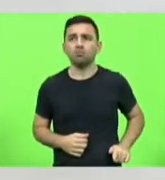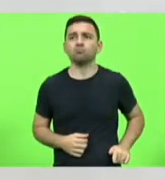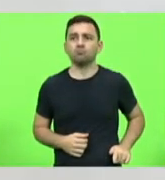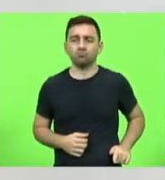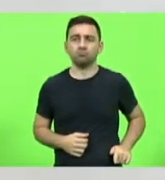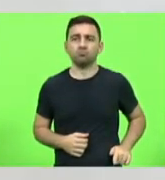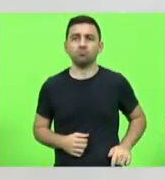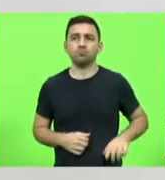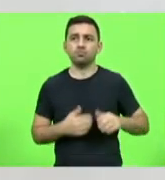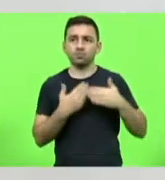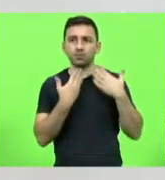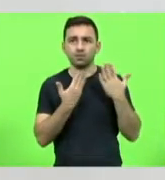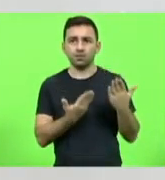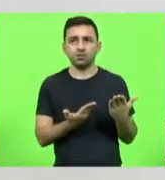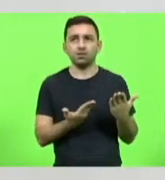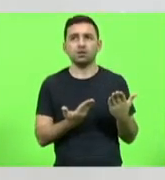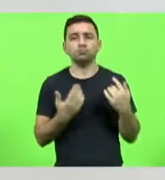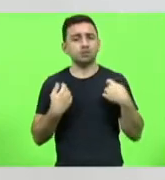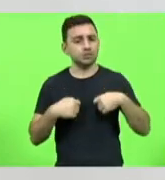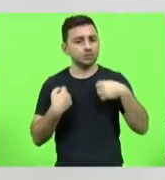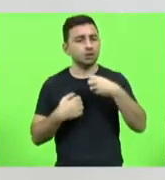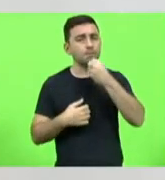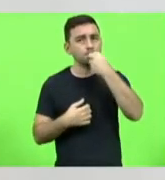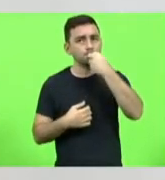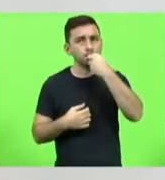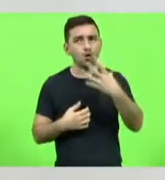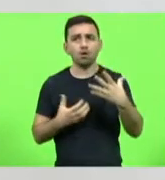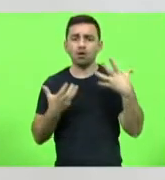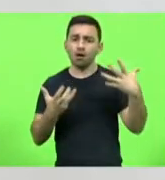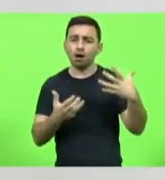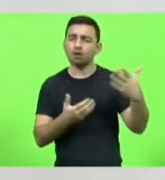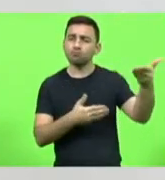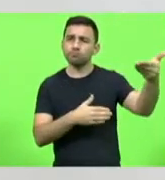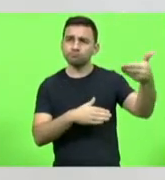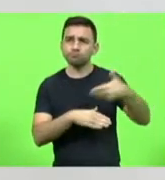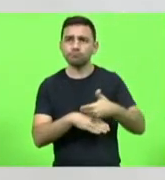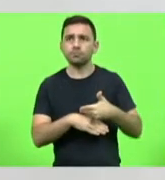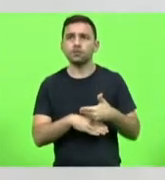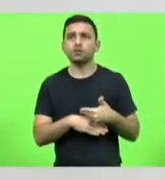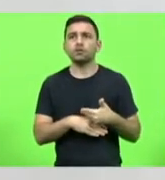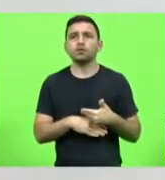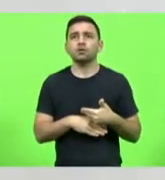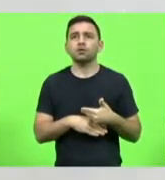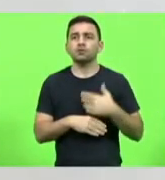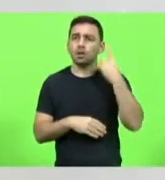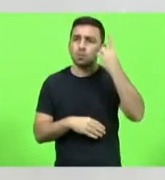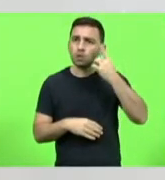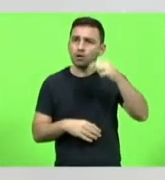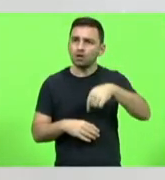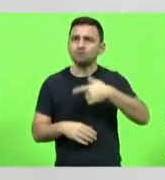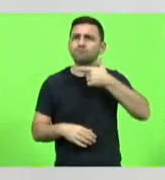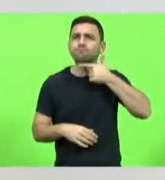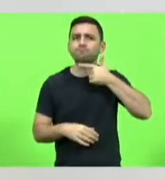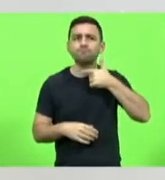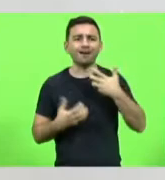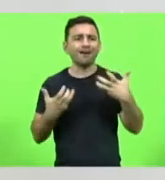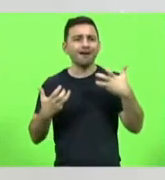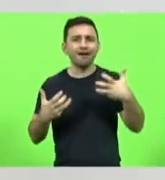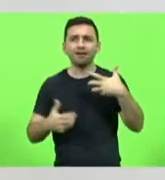essa boa vontade com a Assembleia Legislativa, boa vontade com nós, deputados, que estamos ávidos esperando ela aqui.